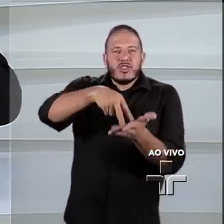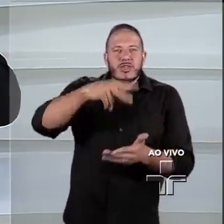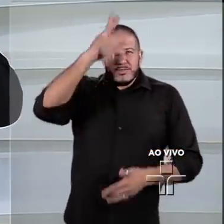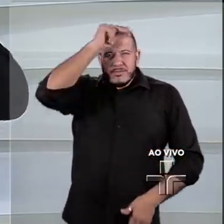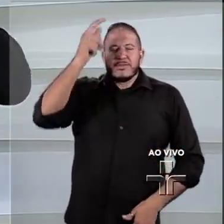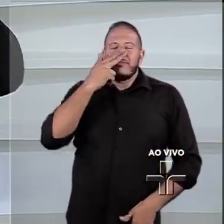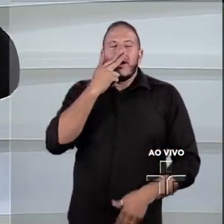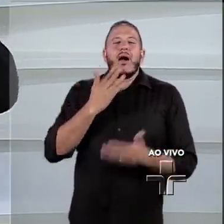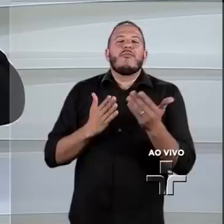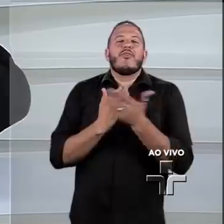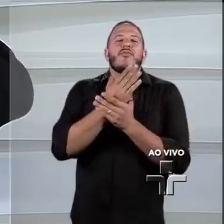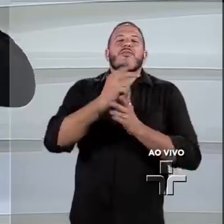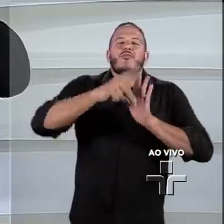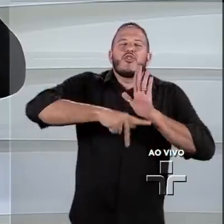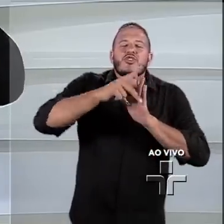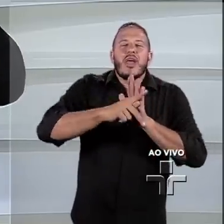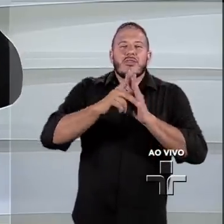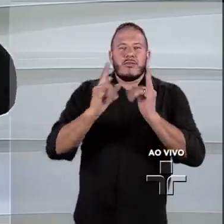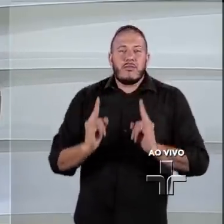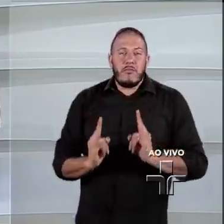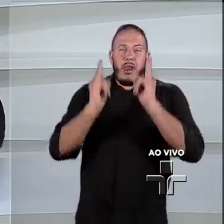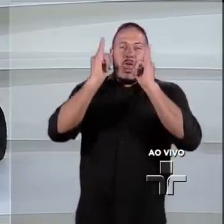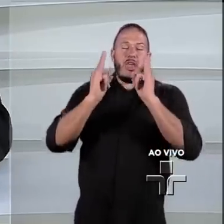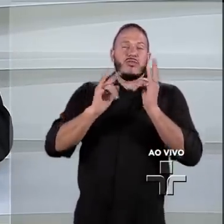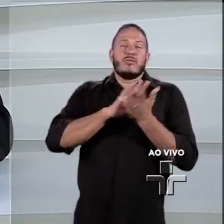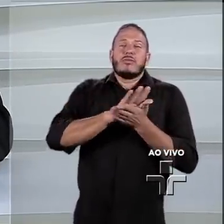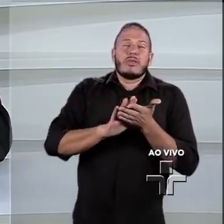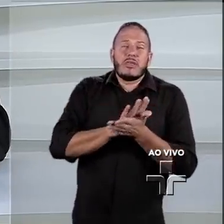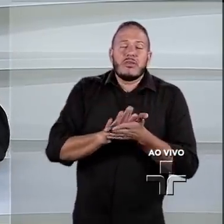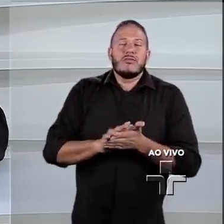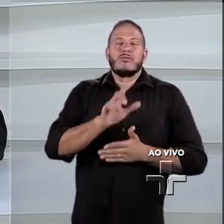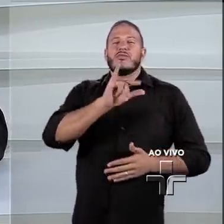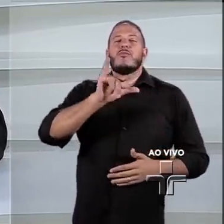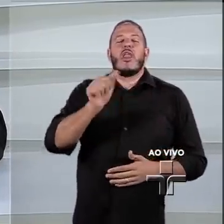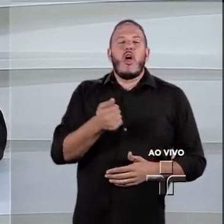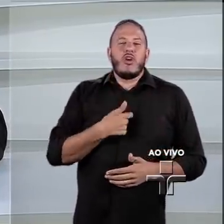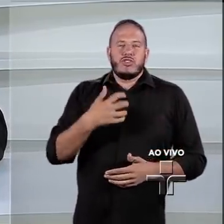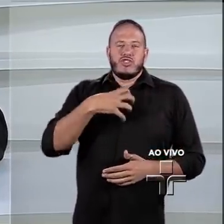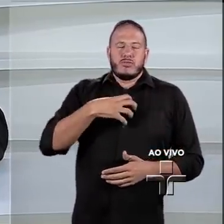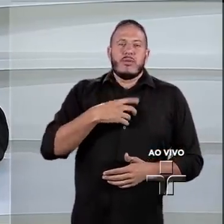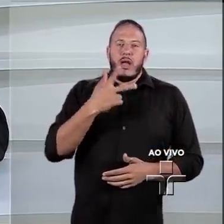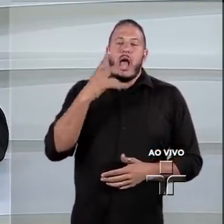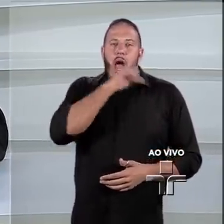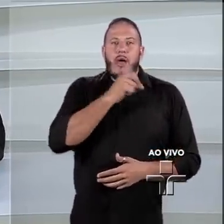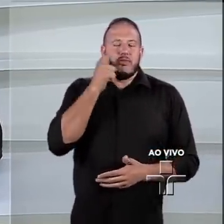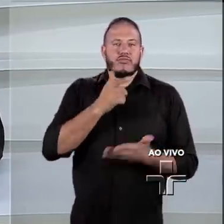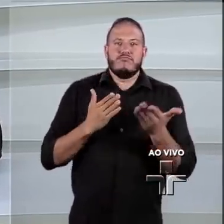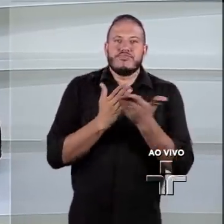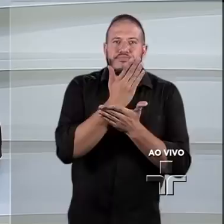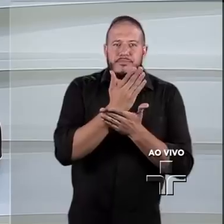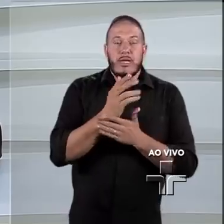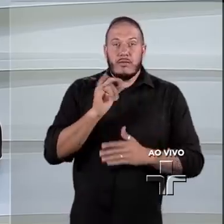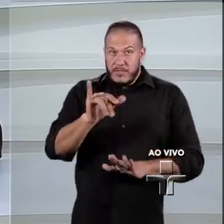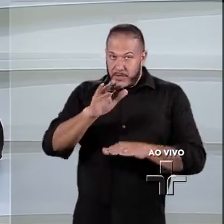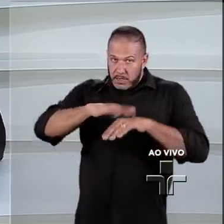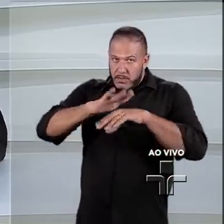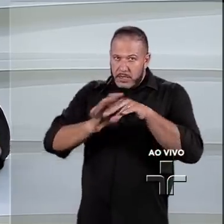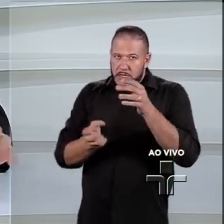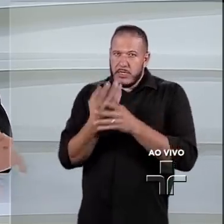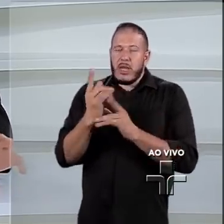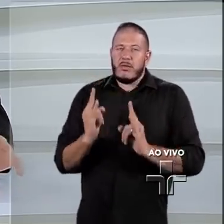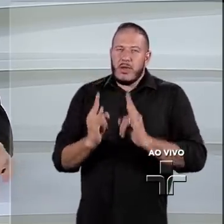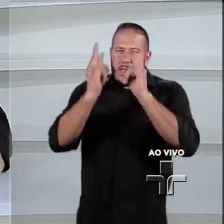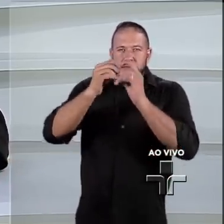prédio residencial, sem uma loja, sem tipos diferentes. É aprovado rápido. Você vai fazer um prédio que